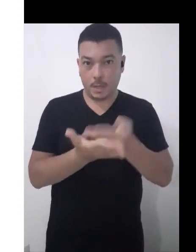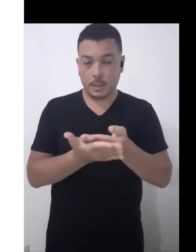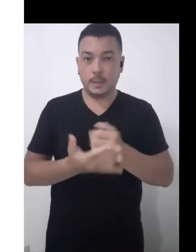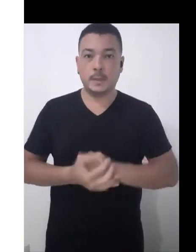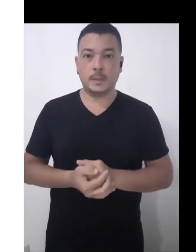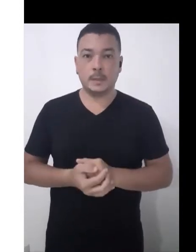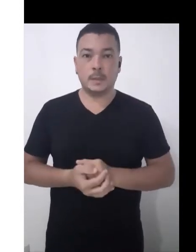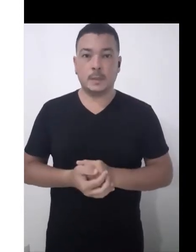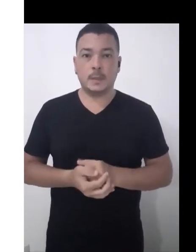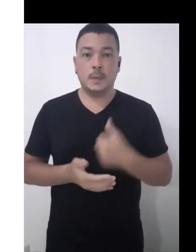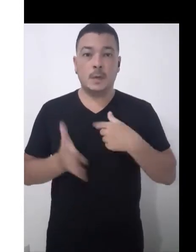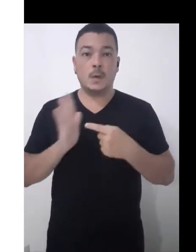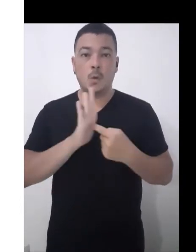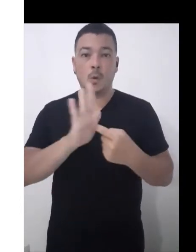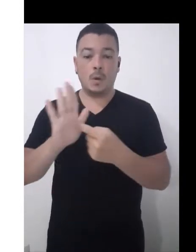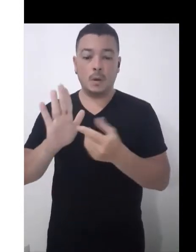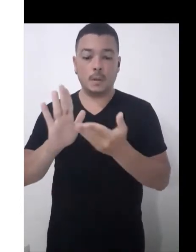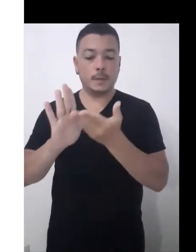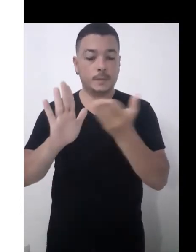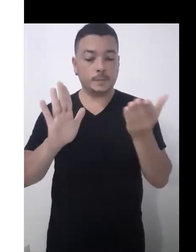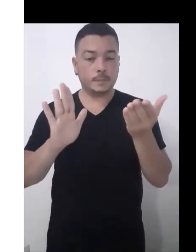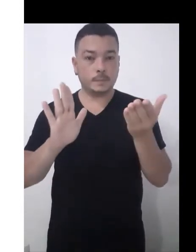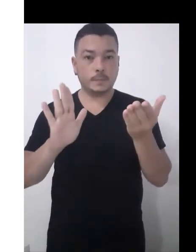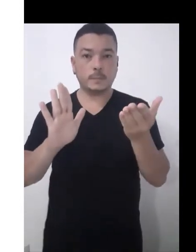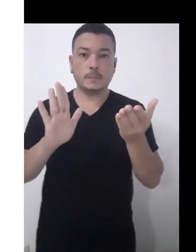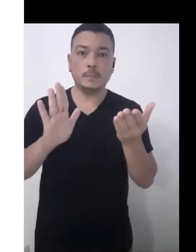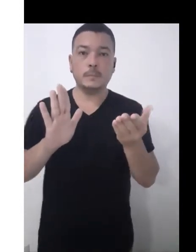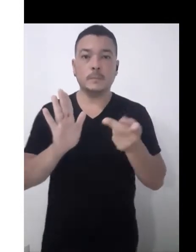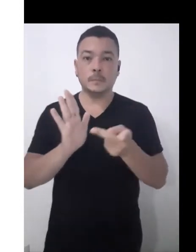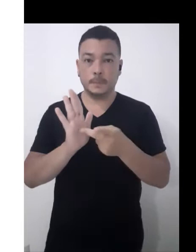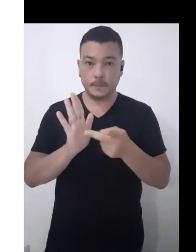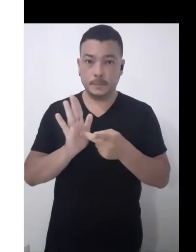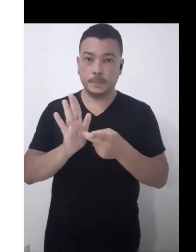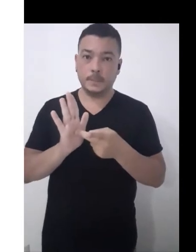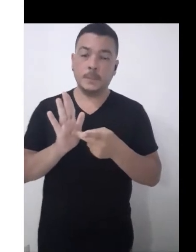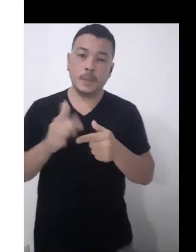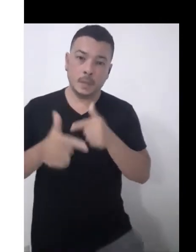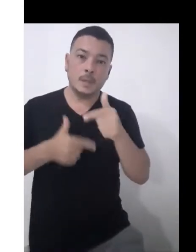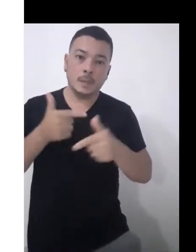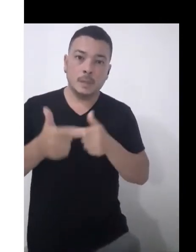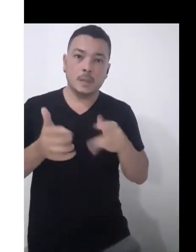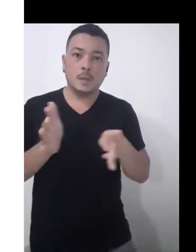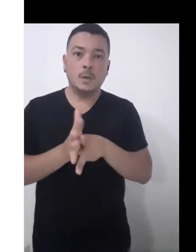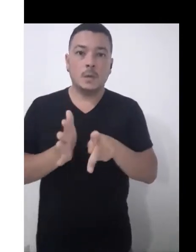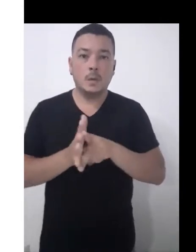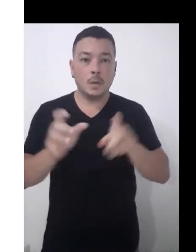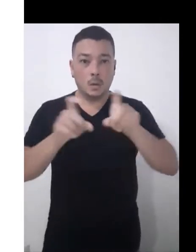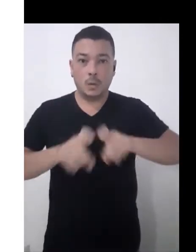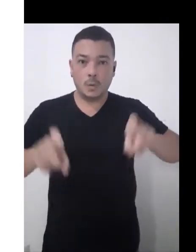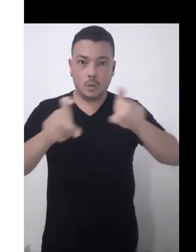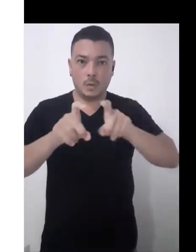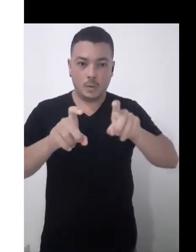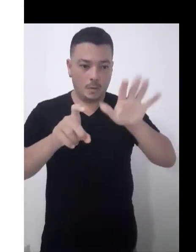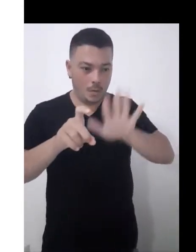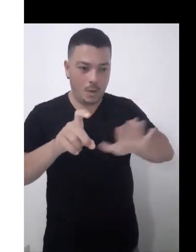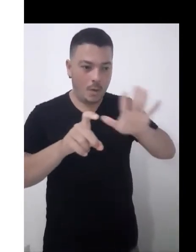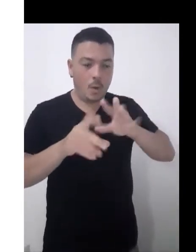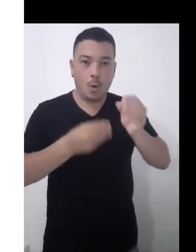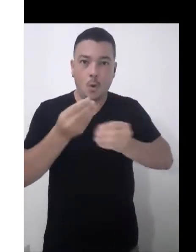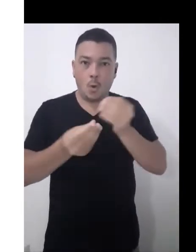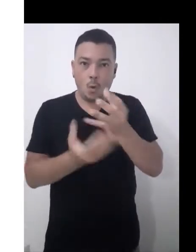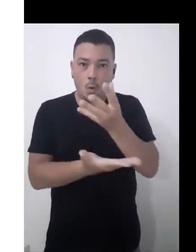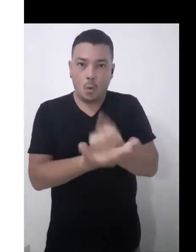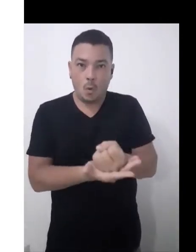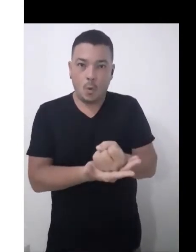eu vou mostrar para vocês, vou tentar mostrar para vocês, na verdade, já que eu vou trabalhando com máquina virtual, vou tentar mostrar para vocês a instalação